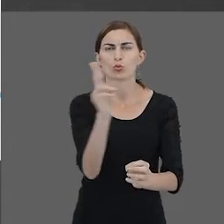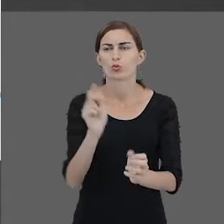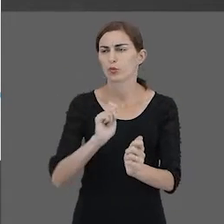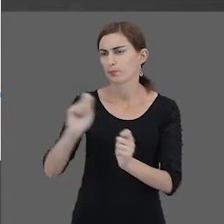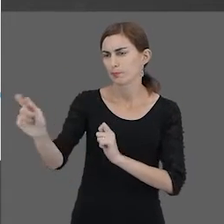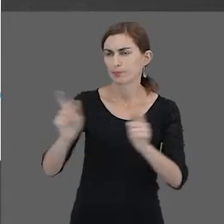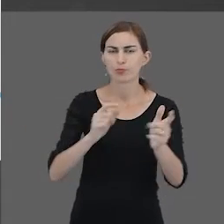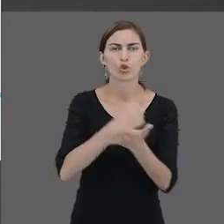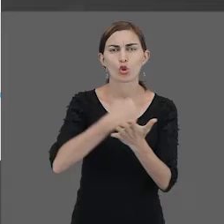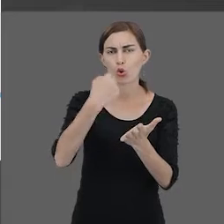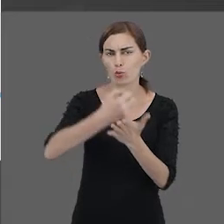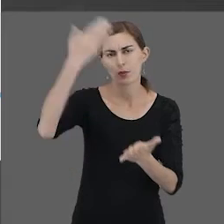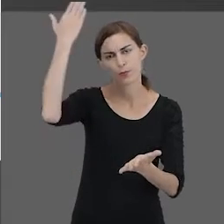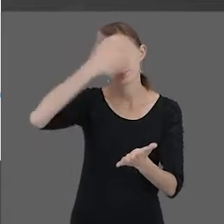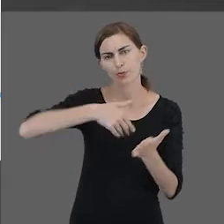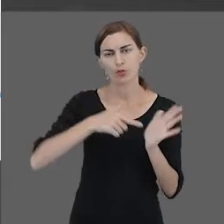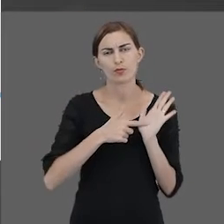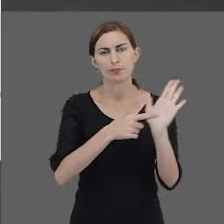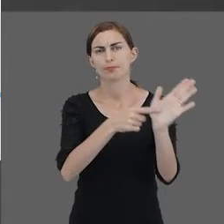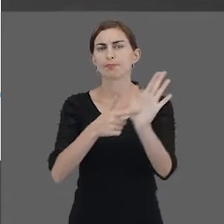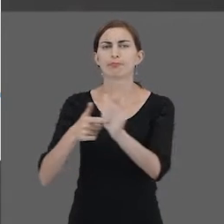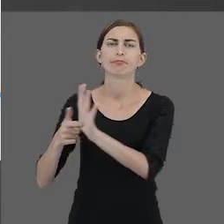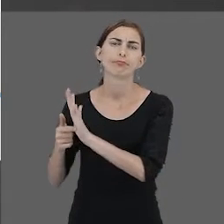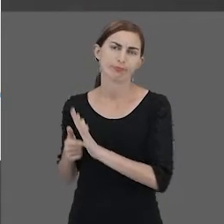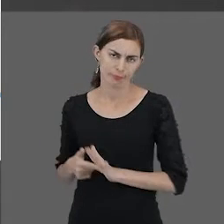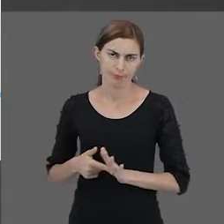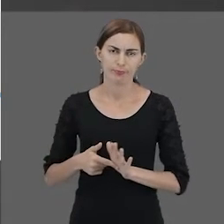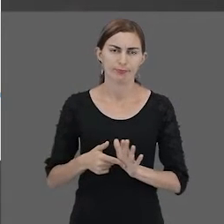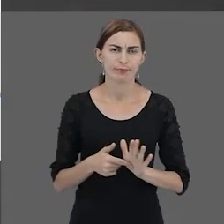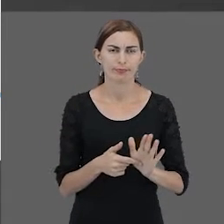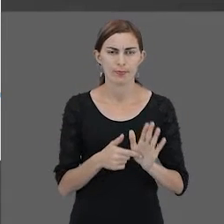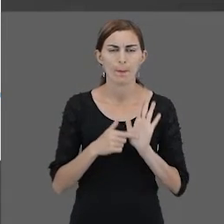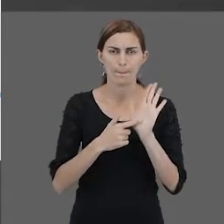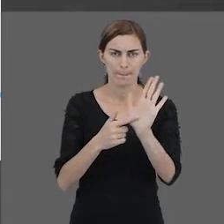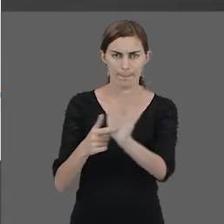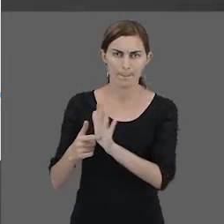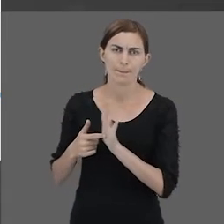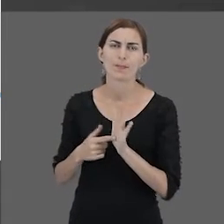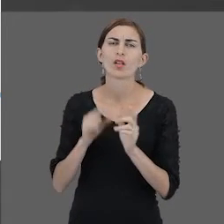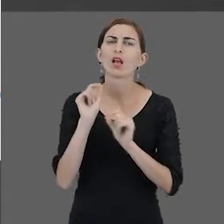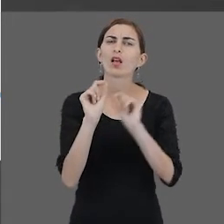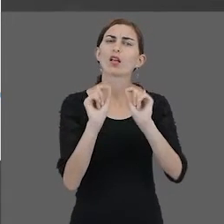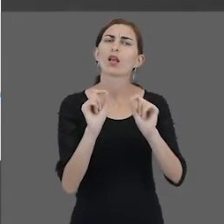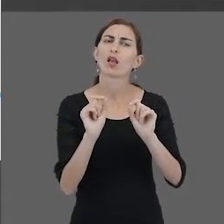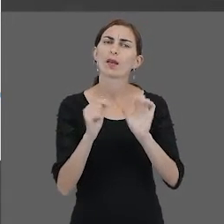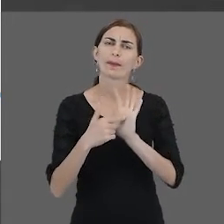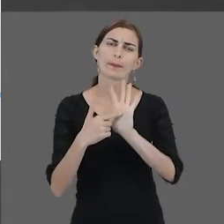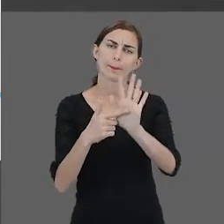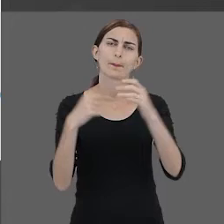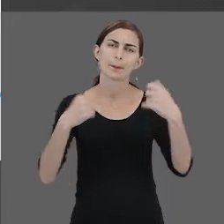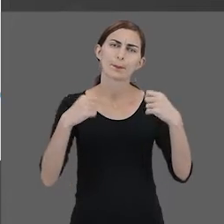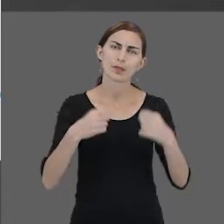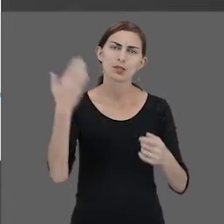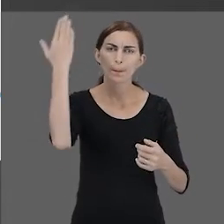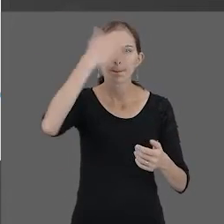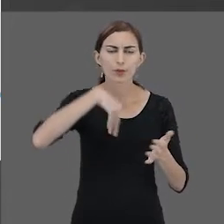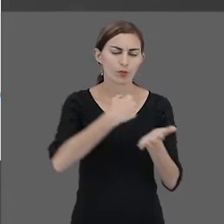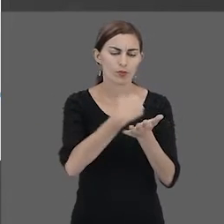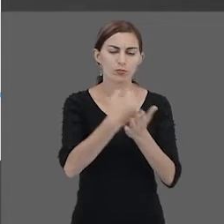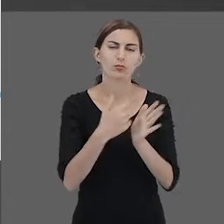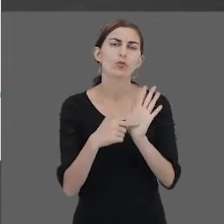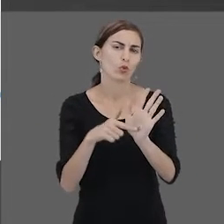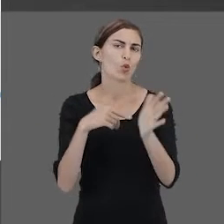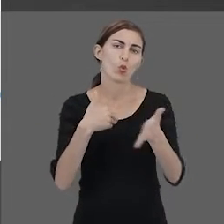os documentos comprobatórios. Quem deve, ou seja, quem deve fazer a prestação de contas?